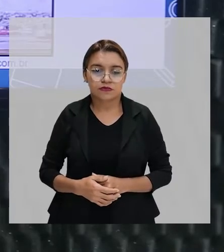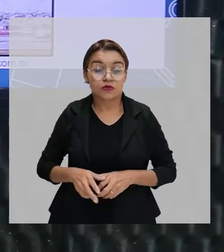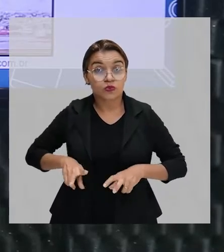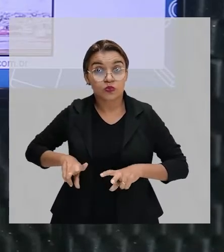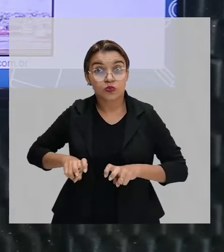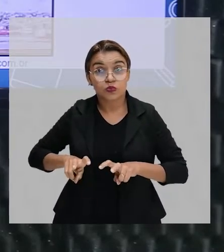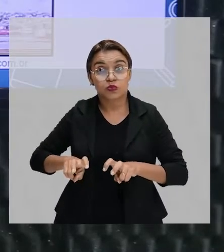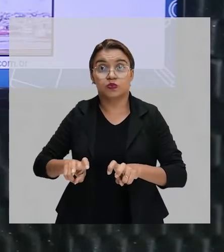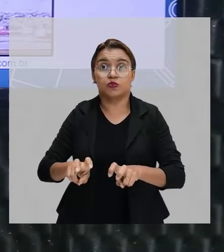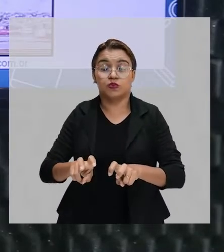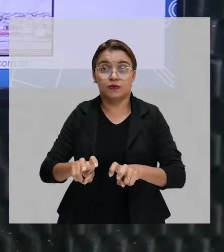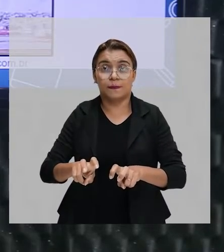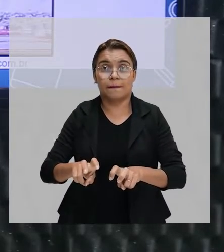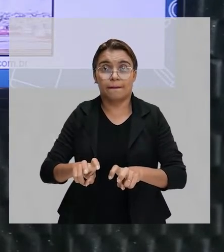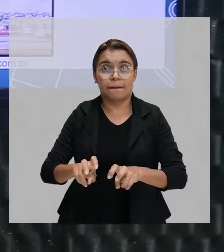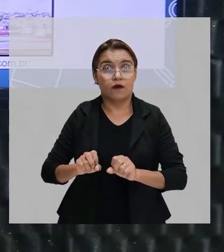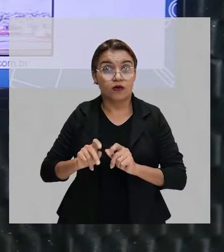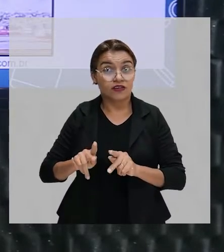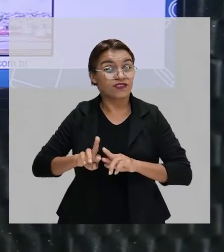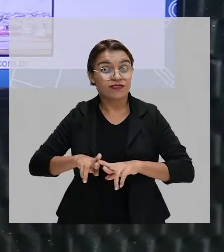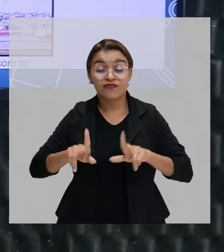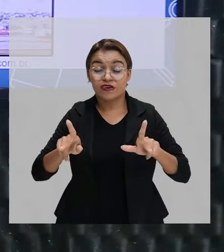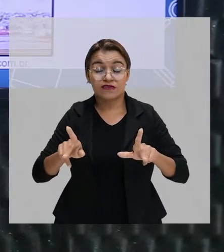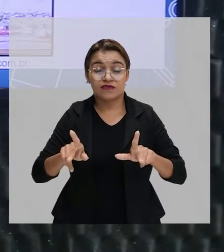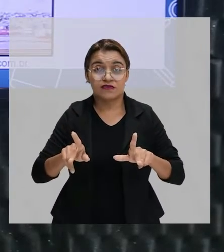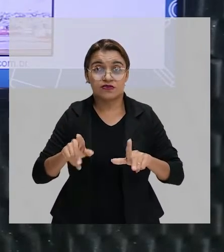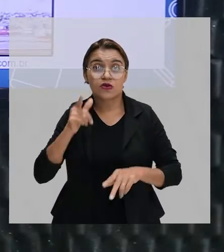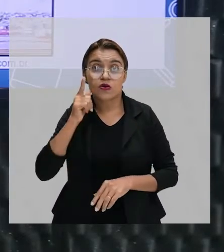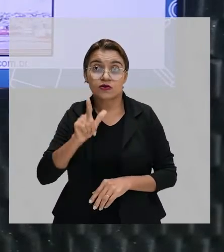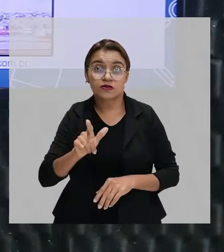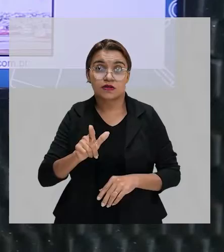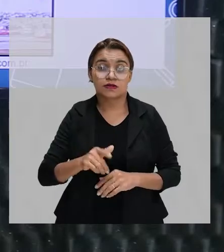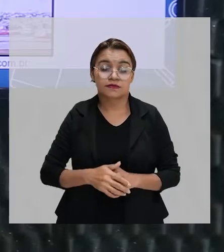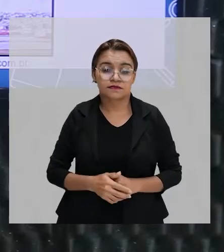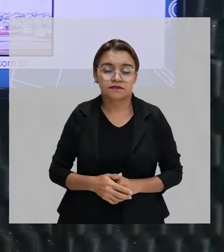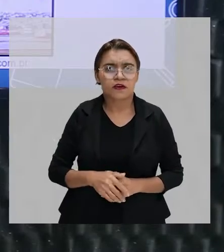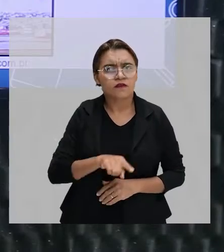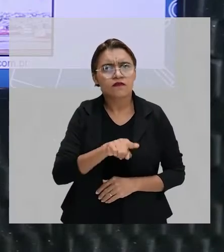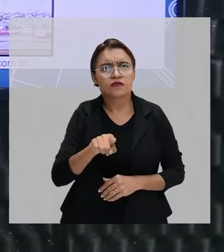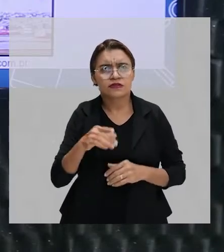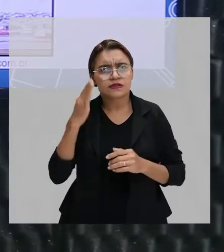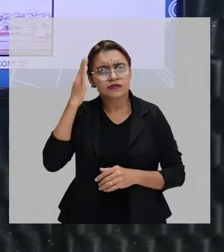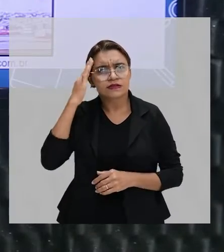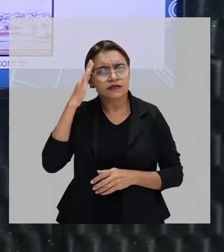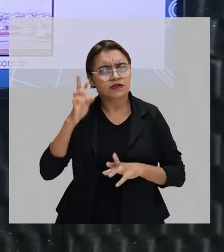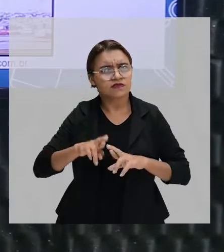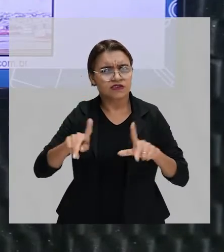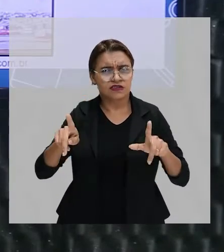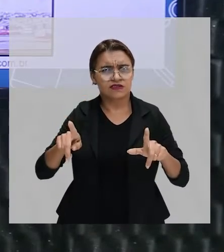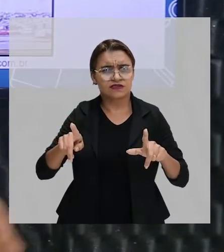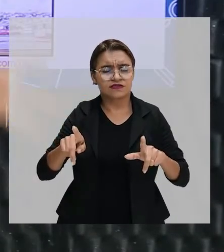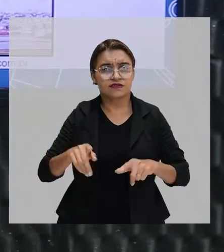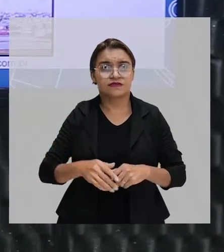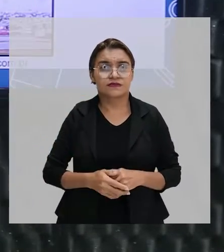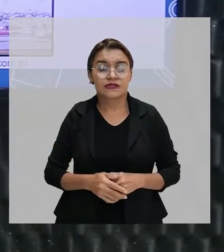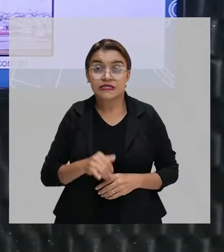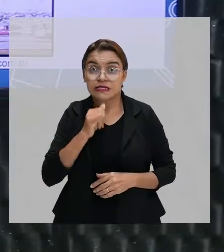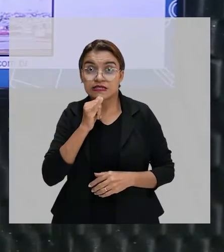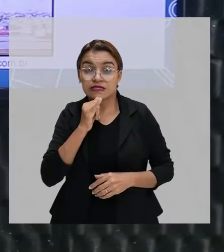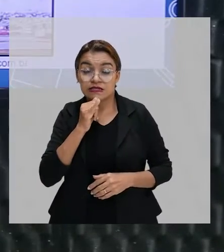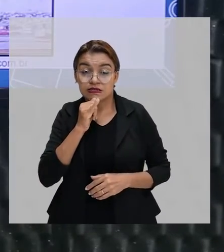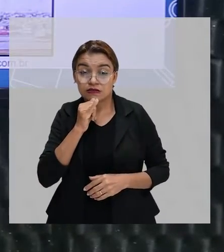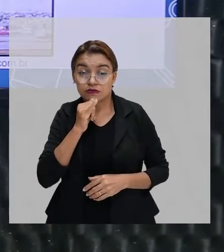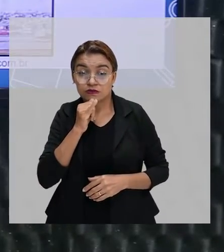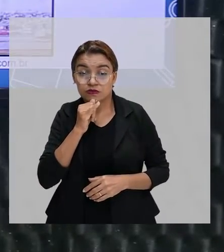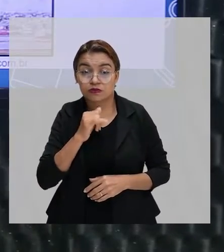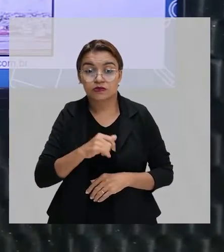nas corridas de fundo os 42 quilômetros e conseguiram compreender essa diferenciação quando eu falo de